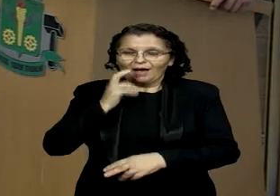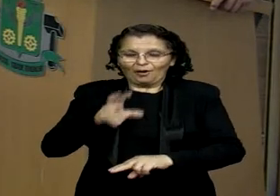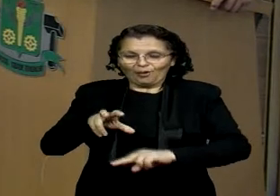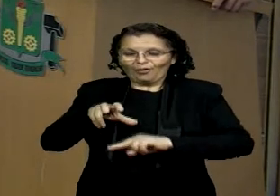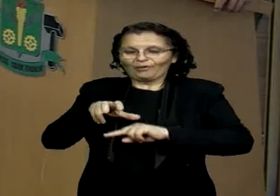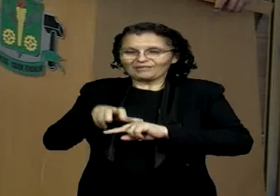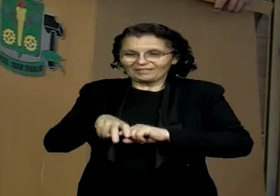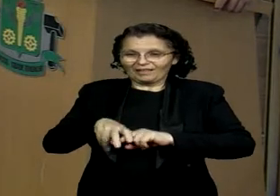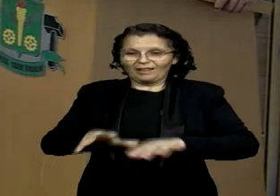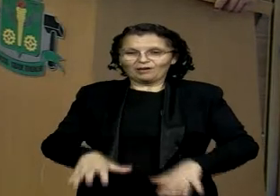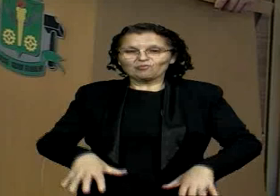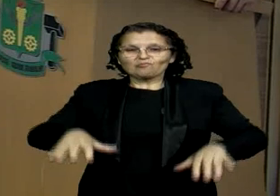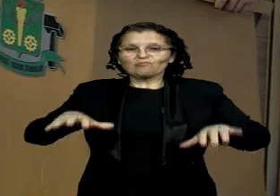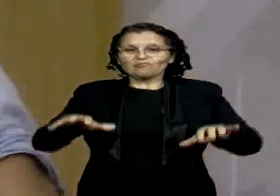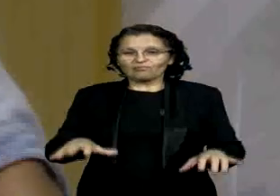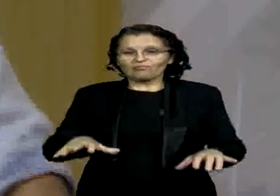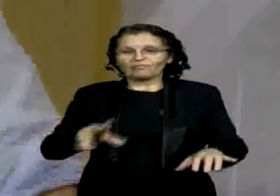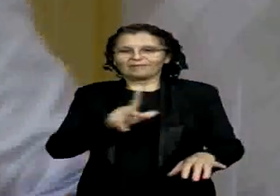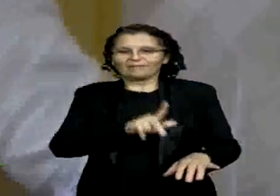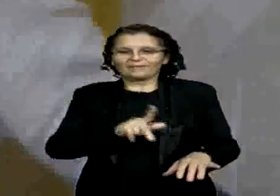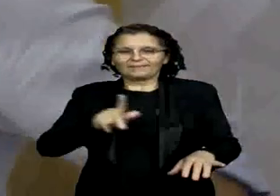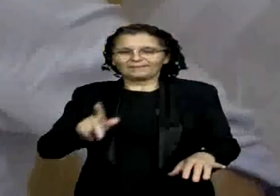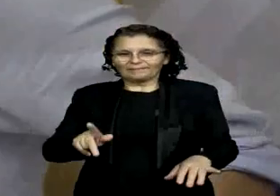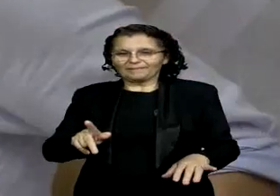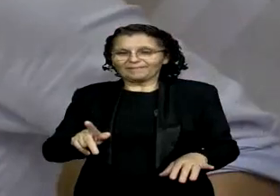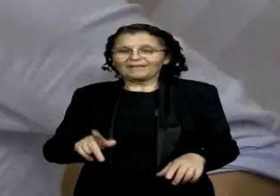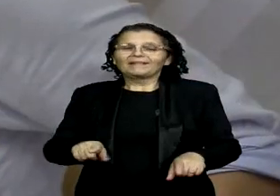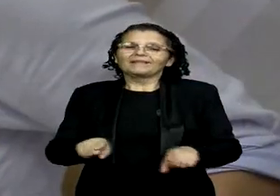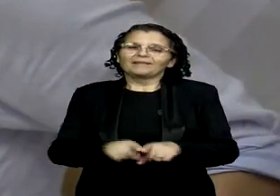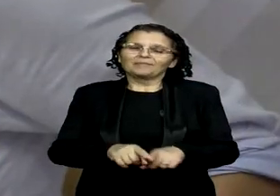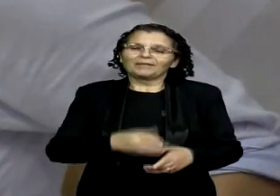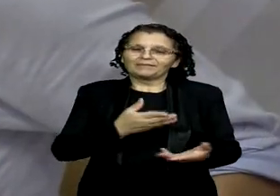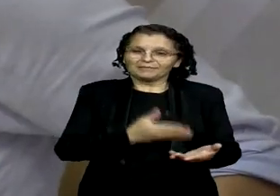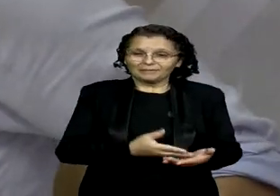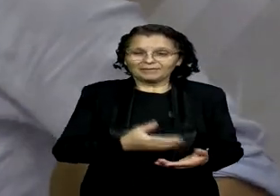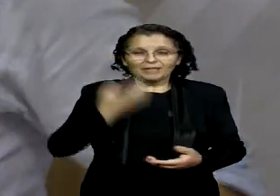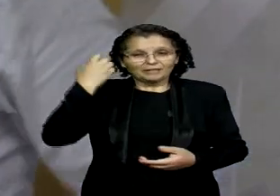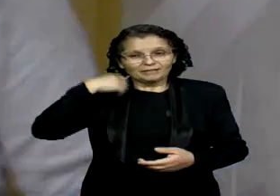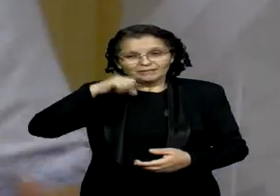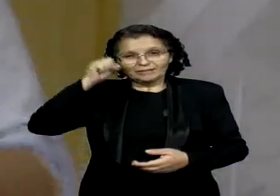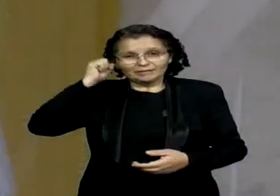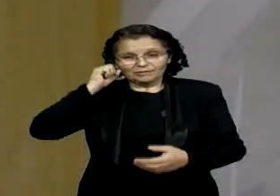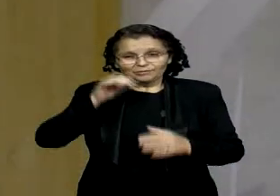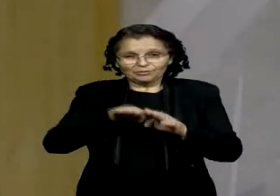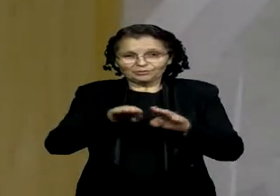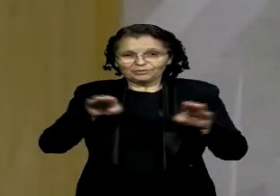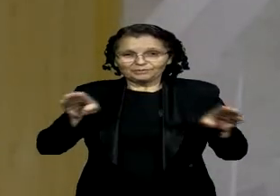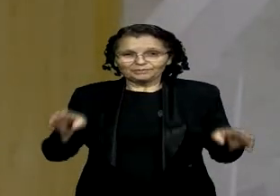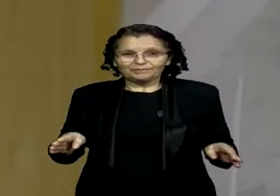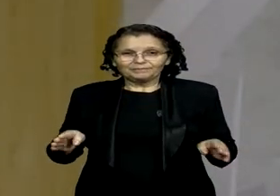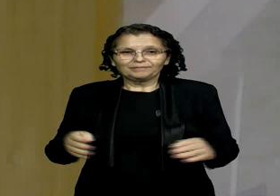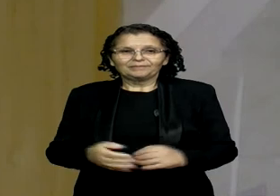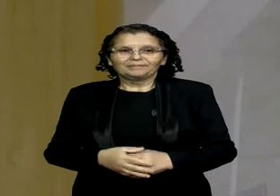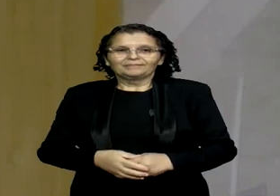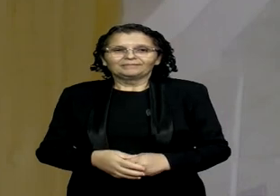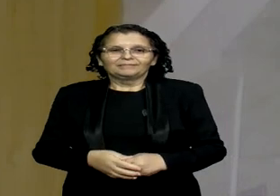na cadeira desta presidência. Saudar a pastora Cristiane, enfim, todos da mesa. E